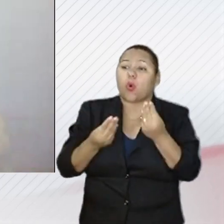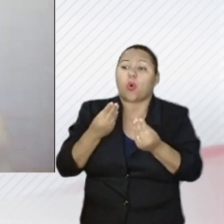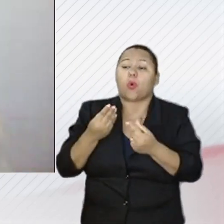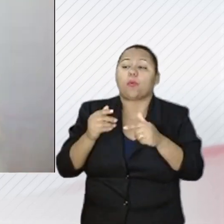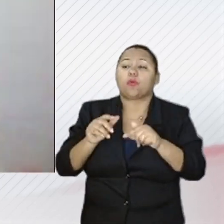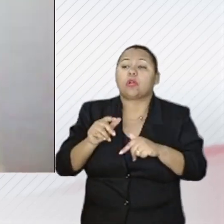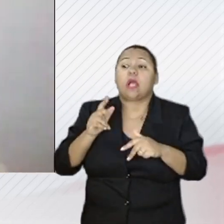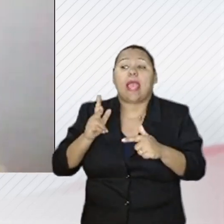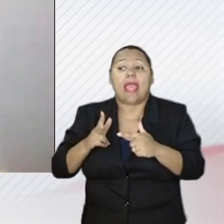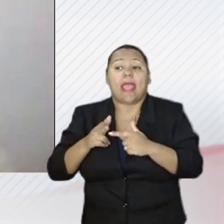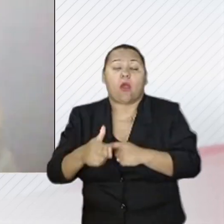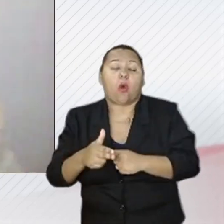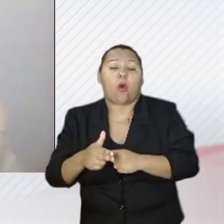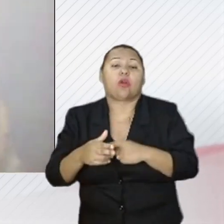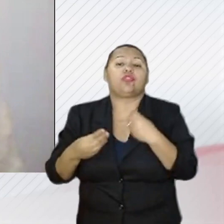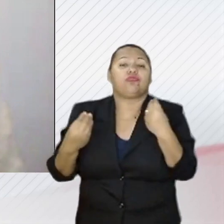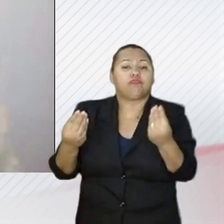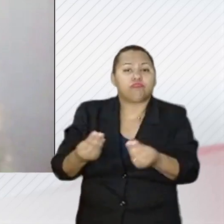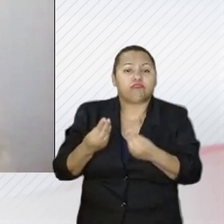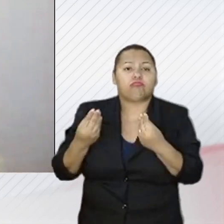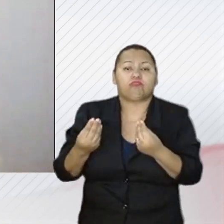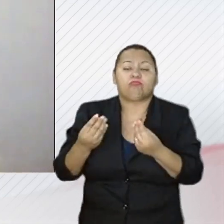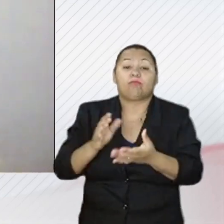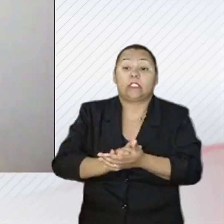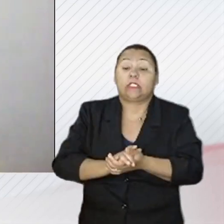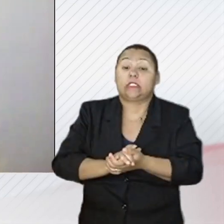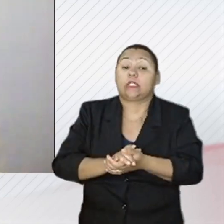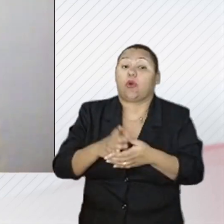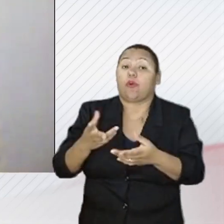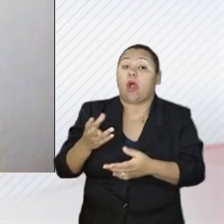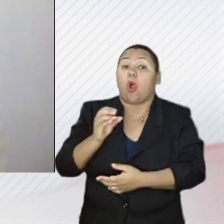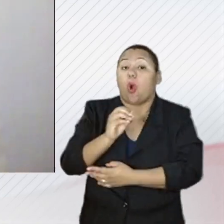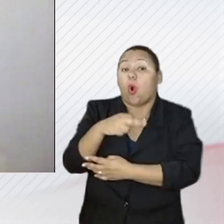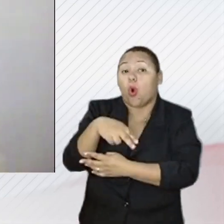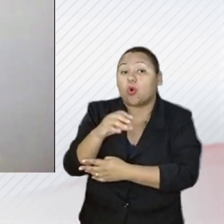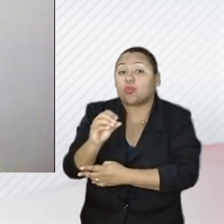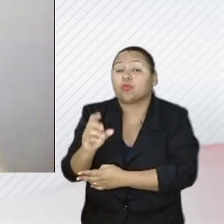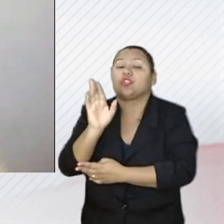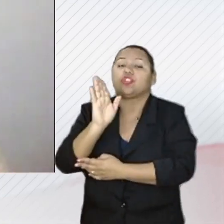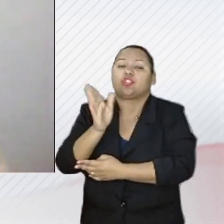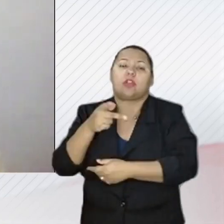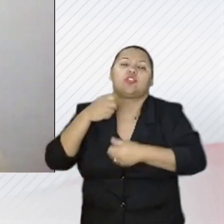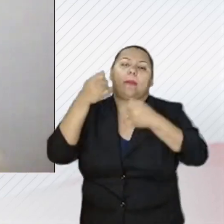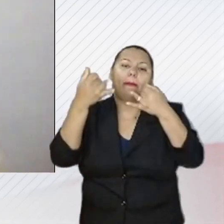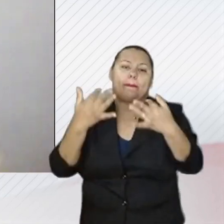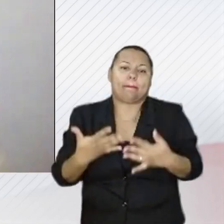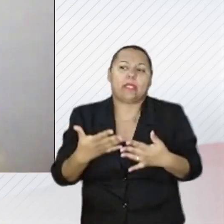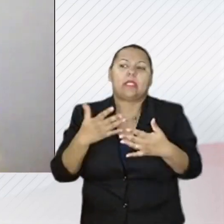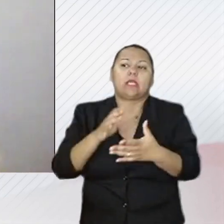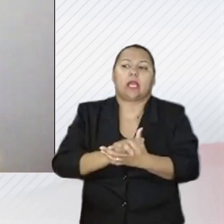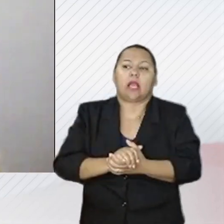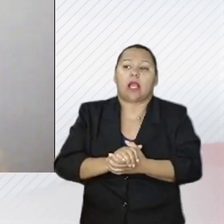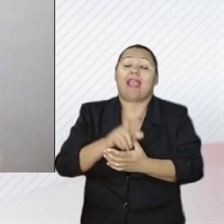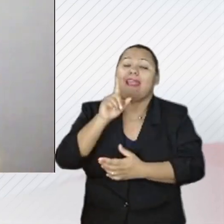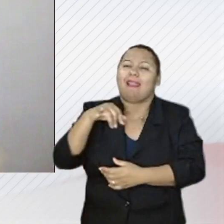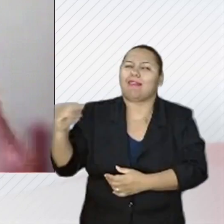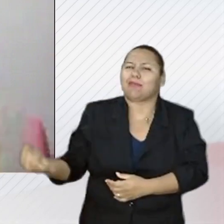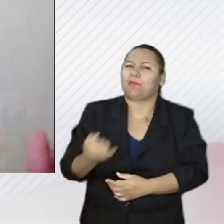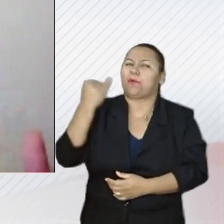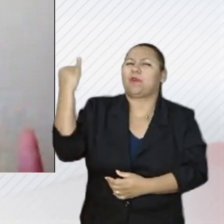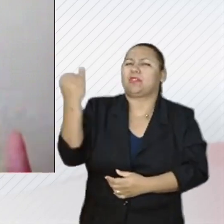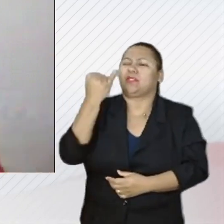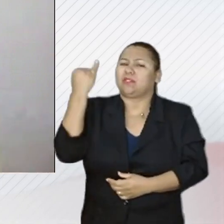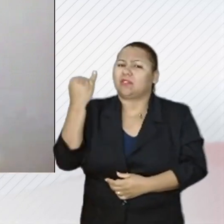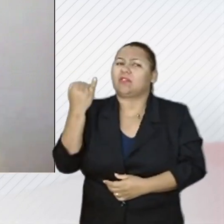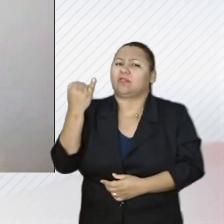tributária. A ONU já fala nos orçamentos sensíveis a gênero como algo extremamente importante para a gente coibir as